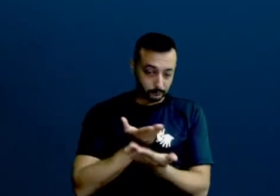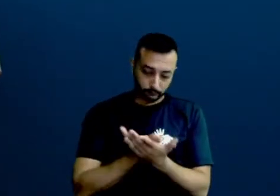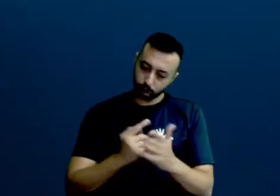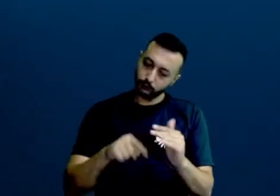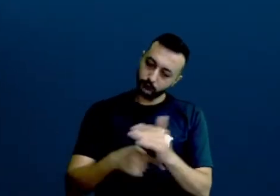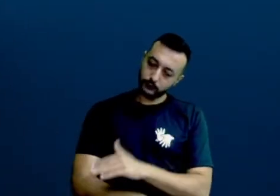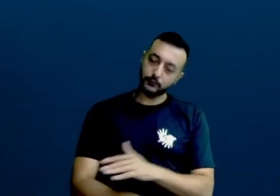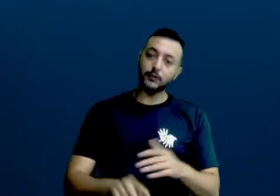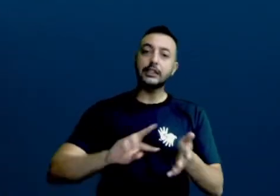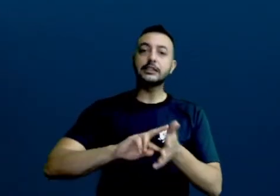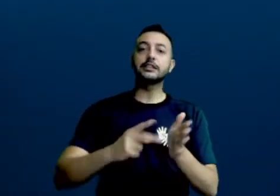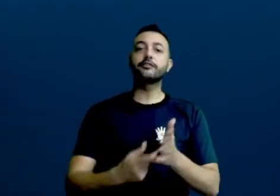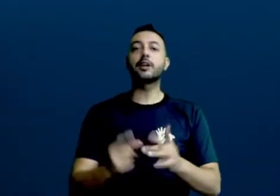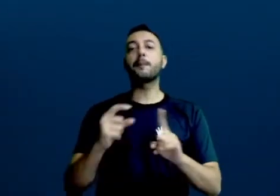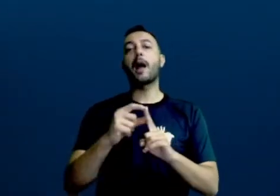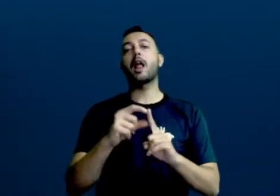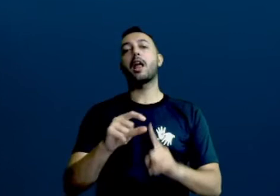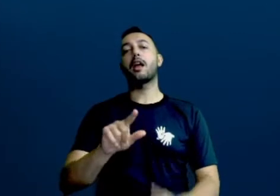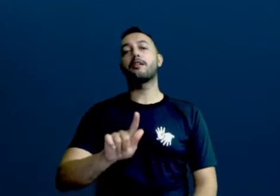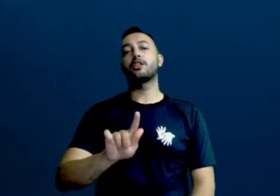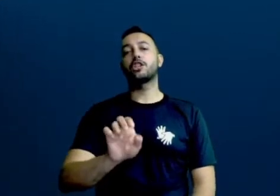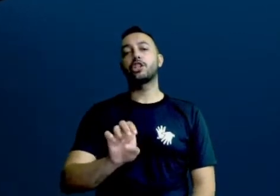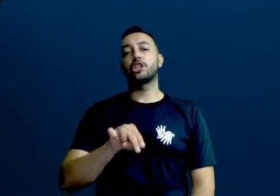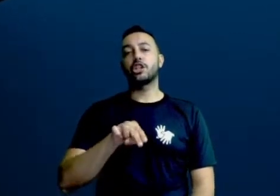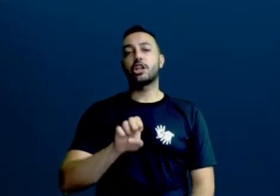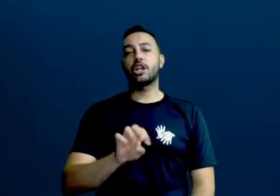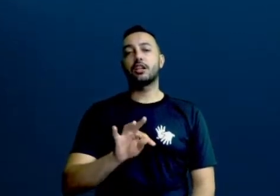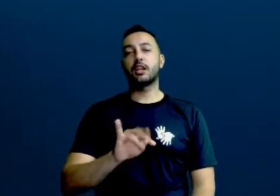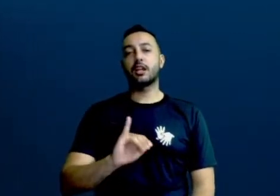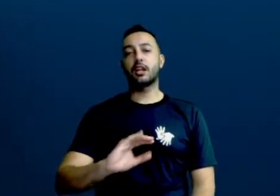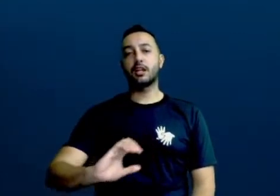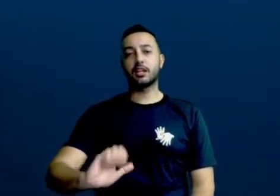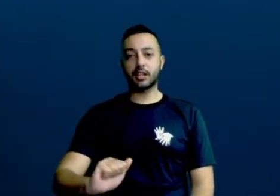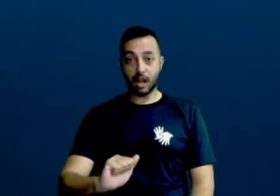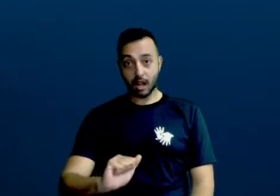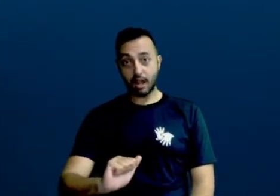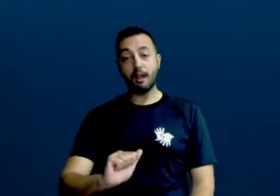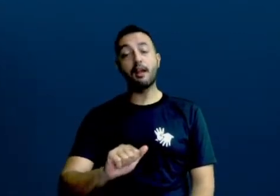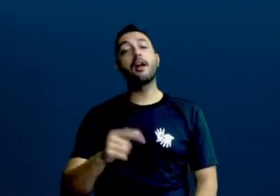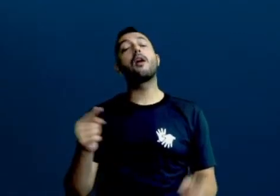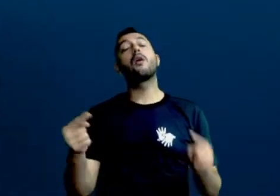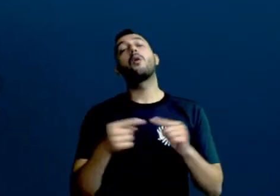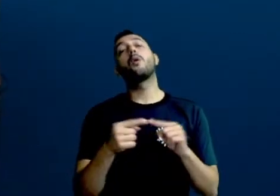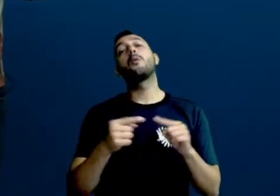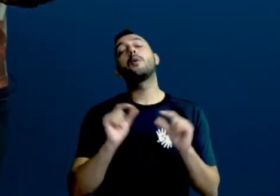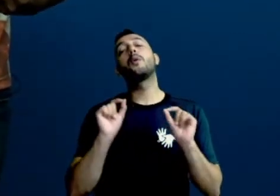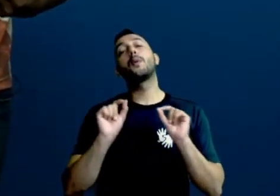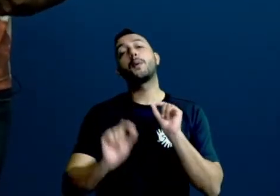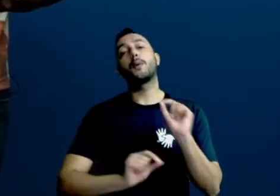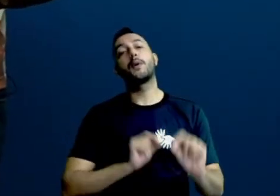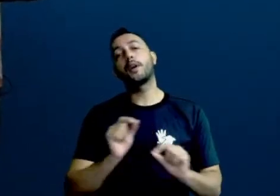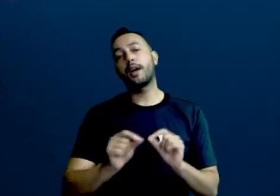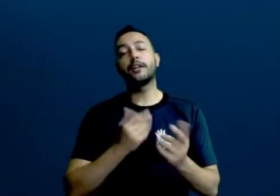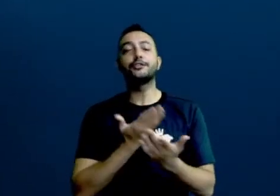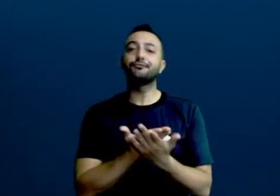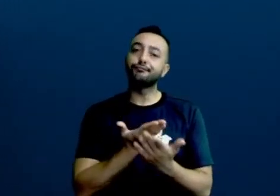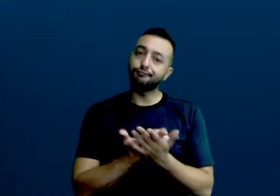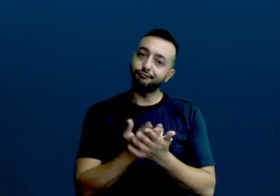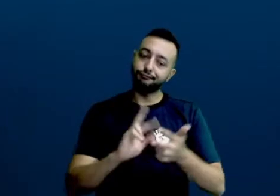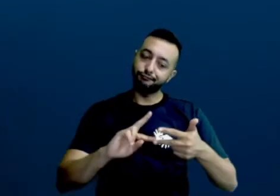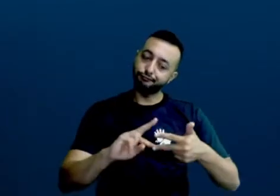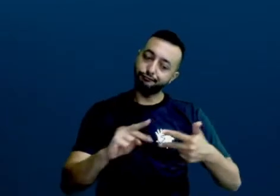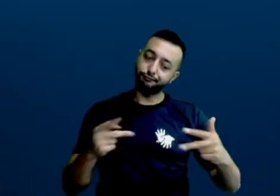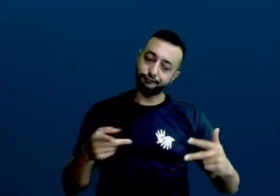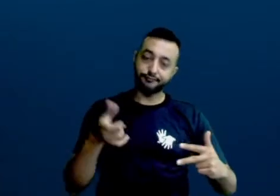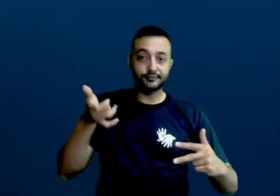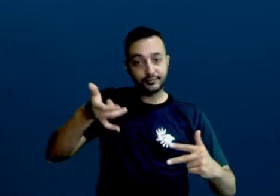o significado da palavra genética desse Campo de conhecimento a gente vai ver que trata sobre o estudo dos genes e de